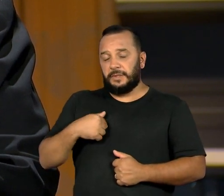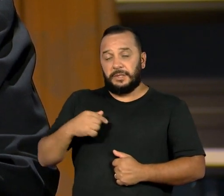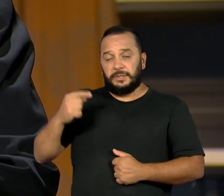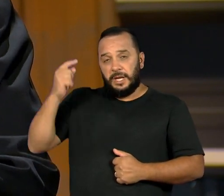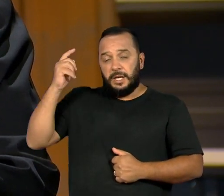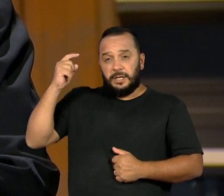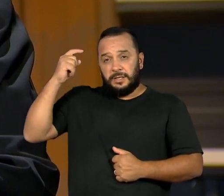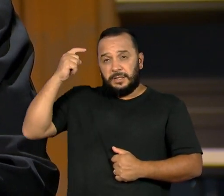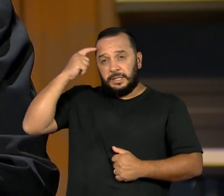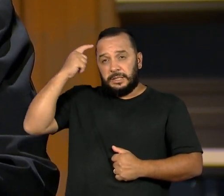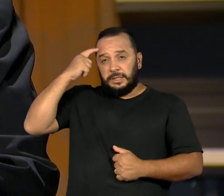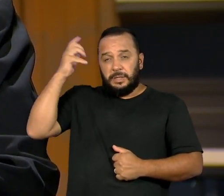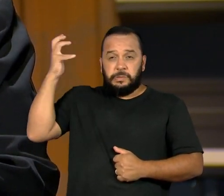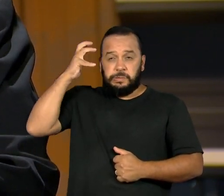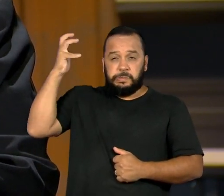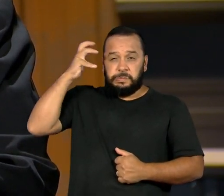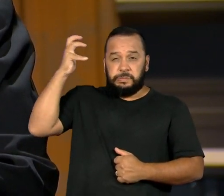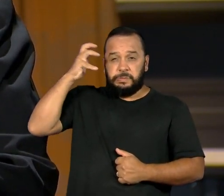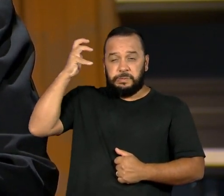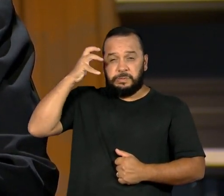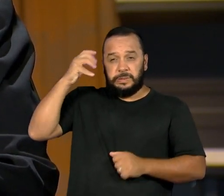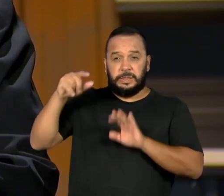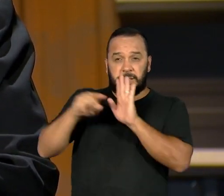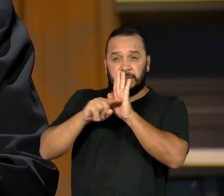o que seria, né, essa questão do